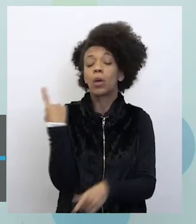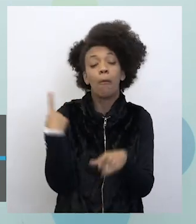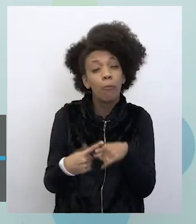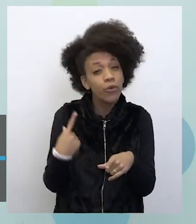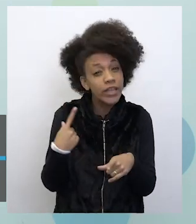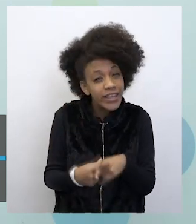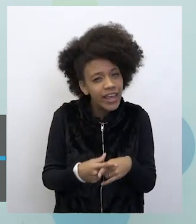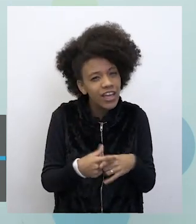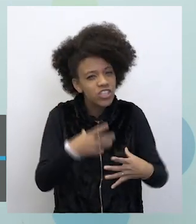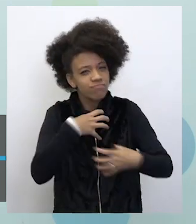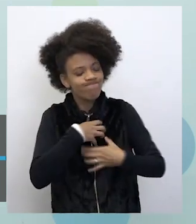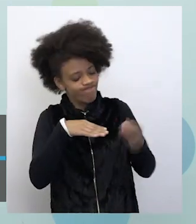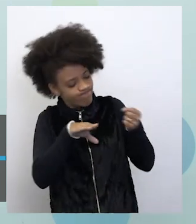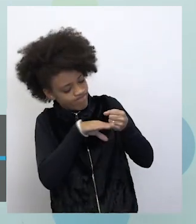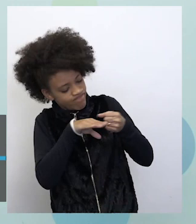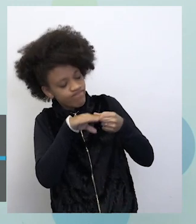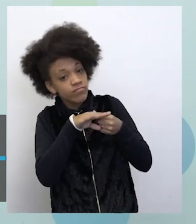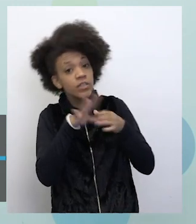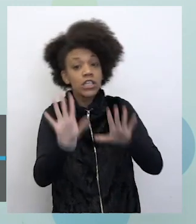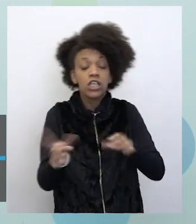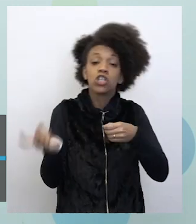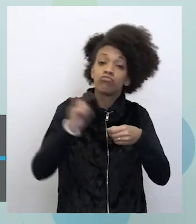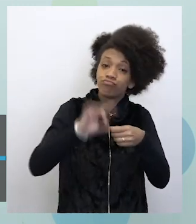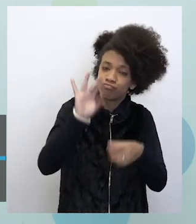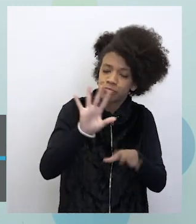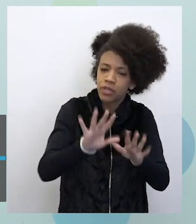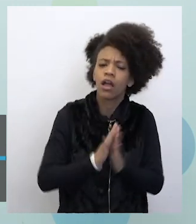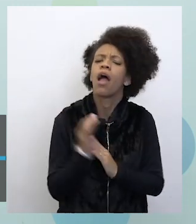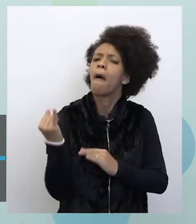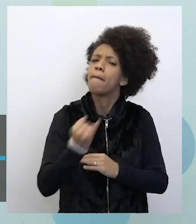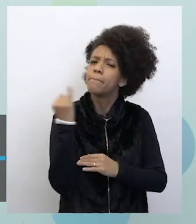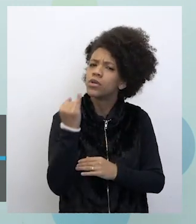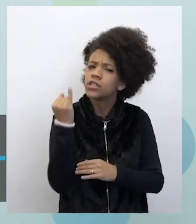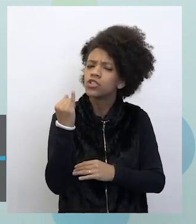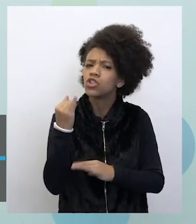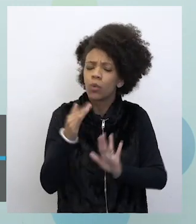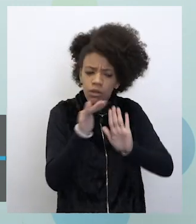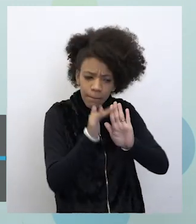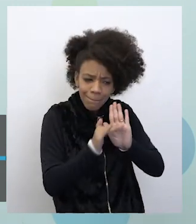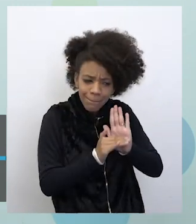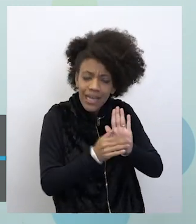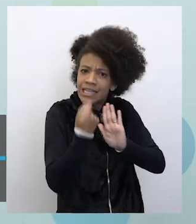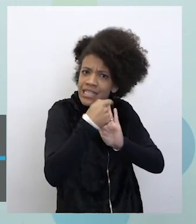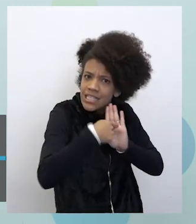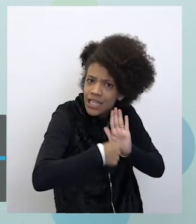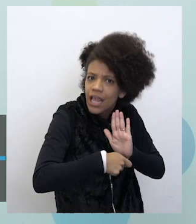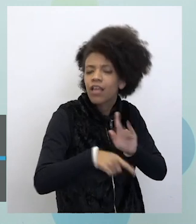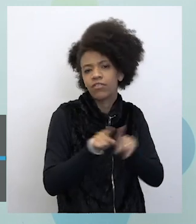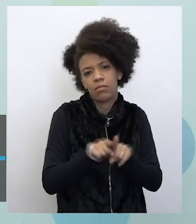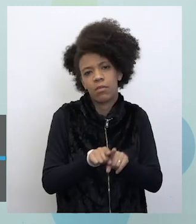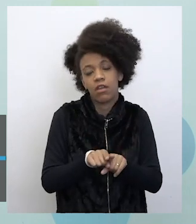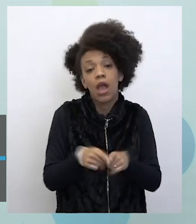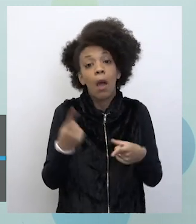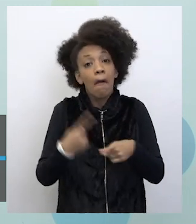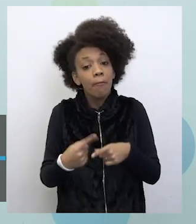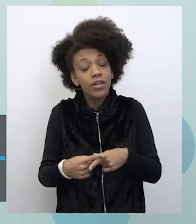colocou nesse degrau. E só para retomar, porque é muito importante quando a gente coloca e quando a gente escreve sobre isso. Porque isso